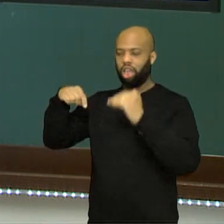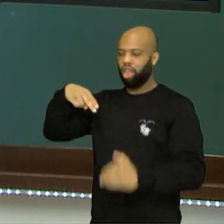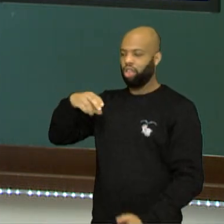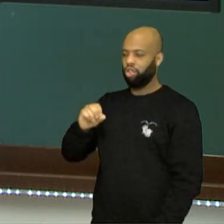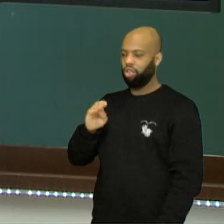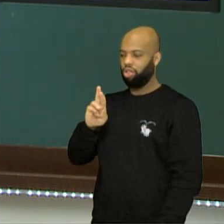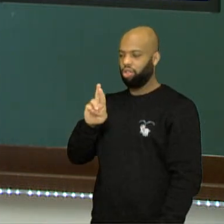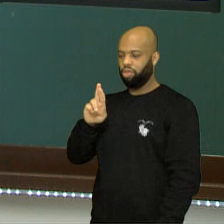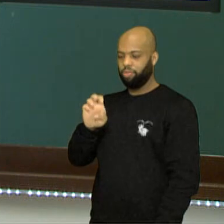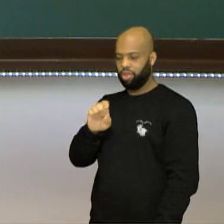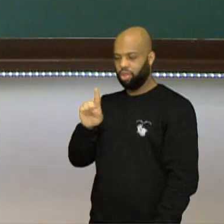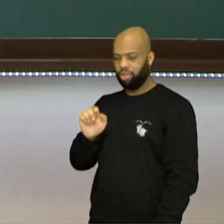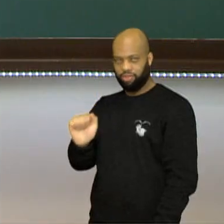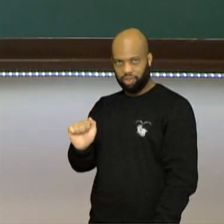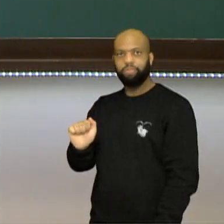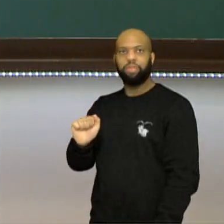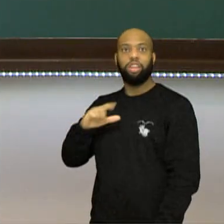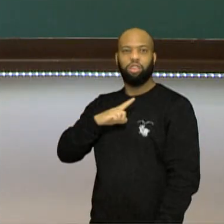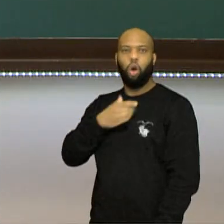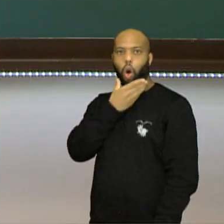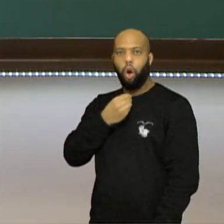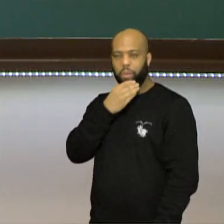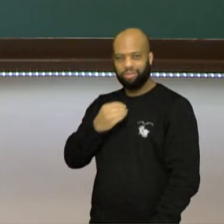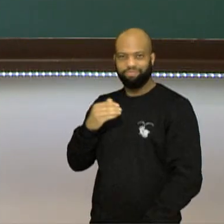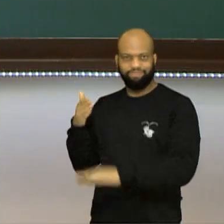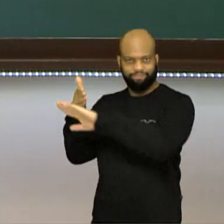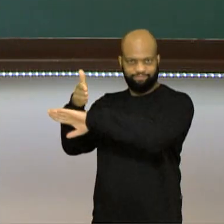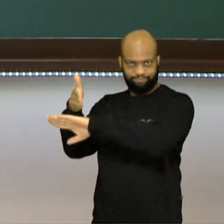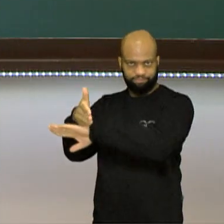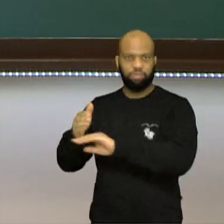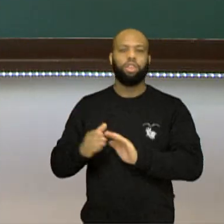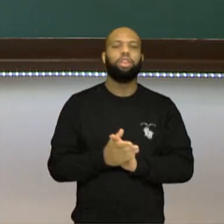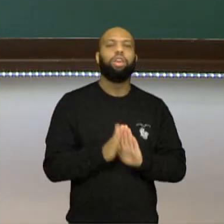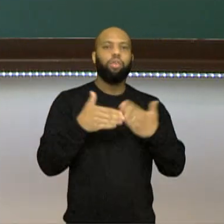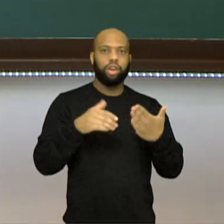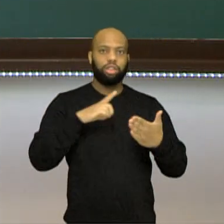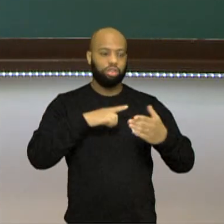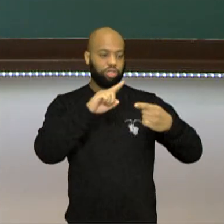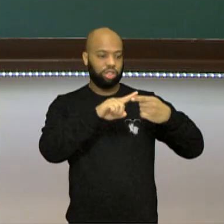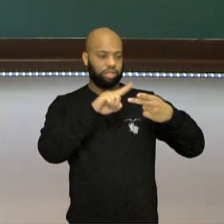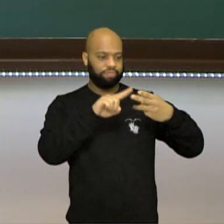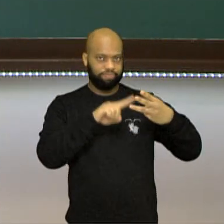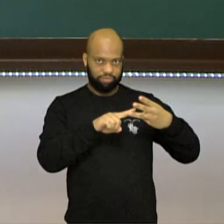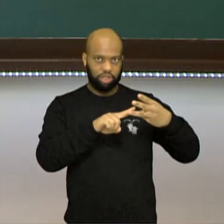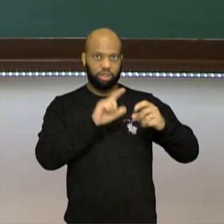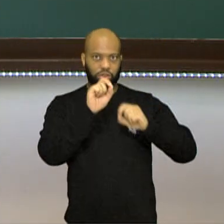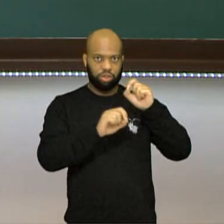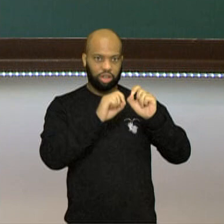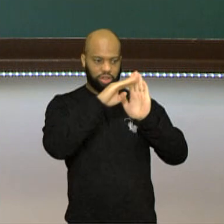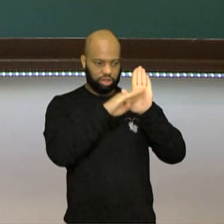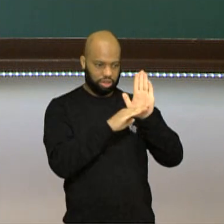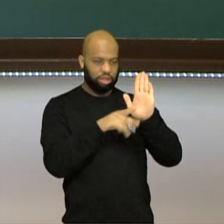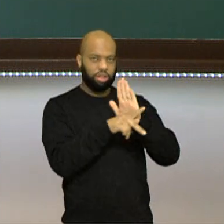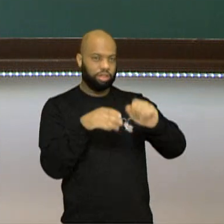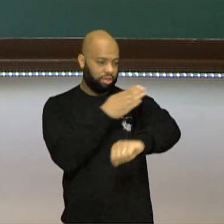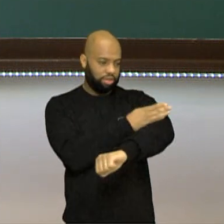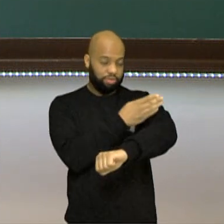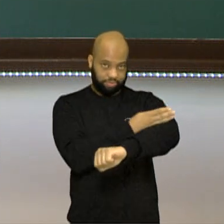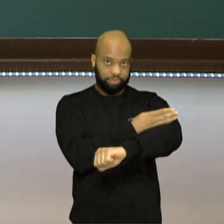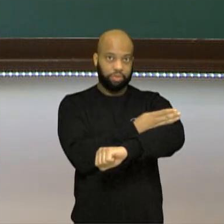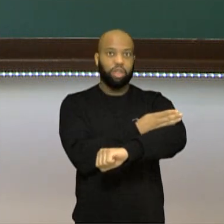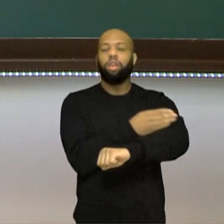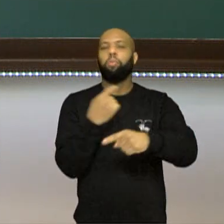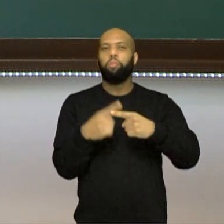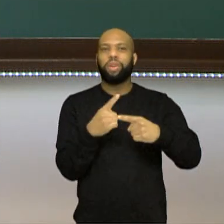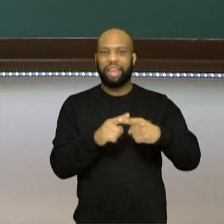os cavaleiros. Aqui eu quero relembrar para vocês novamente as 3 ordens da Idade Média, que basicamente vai